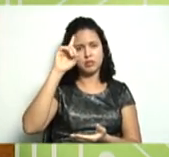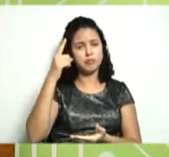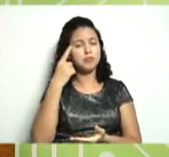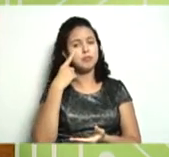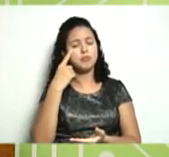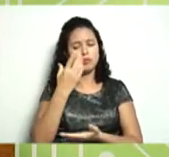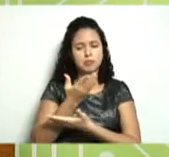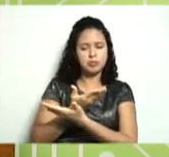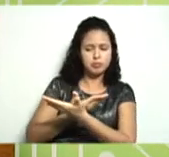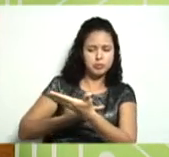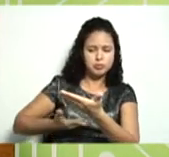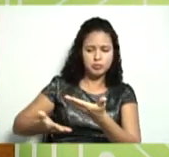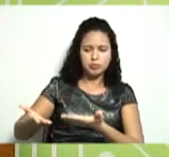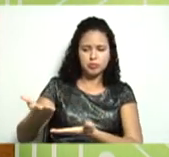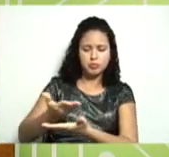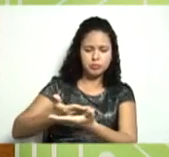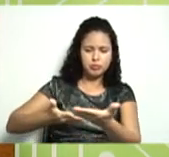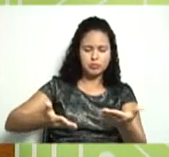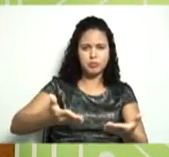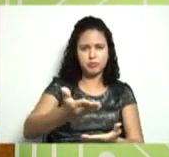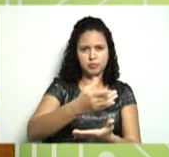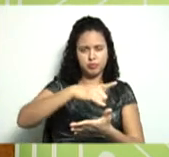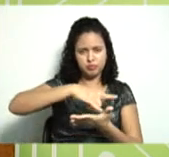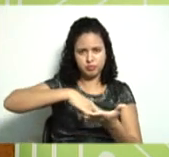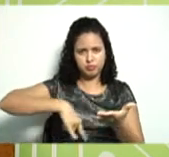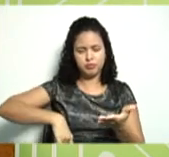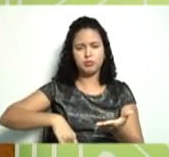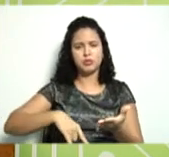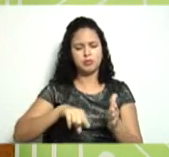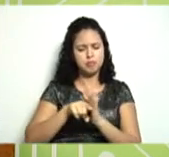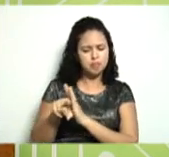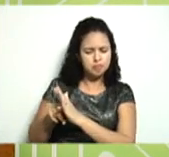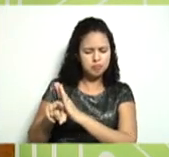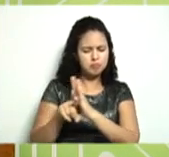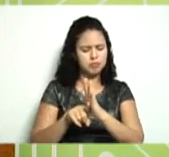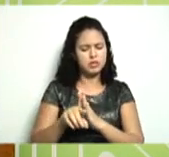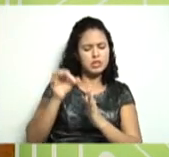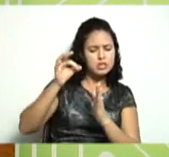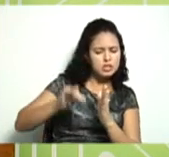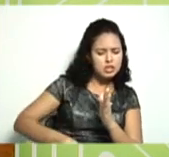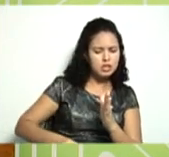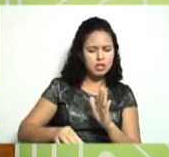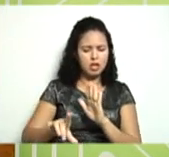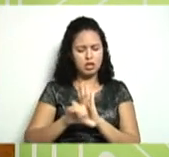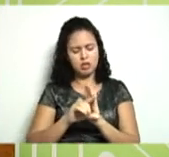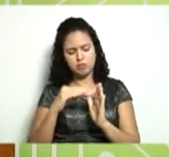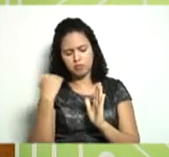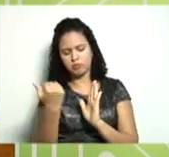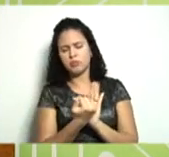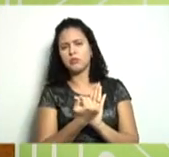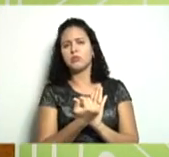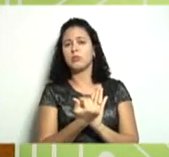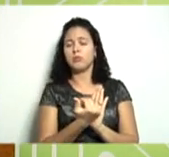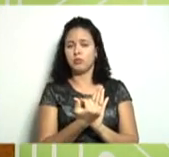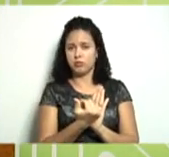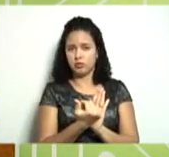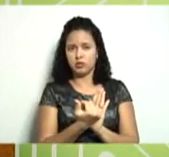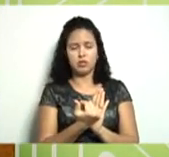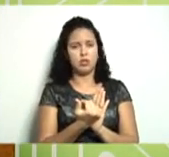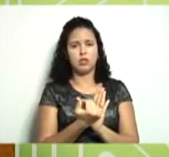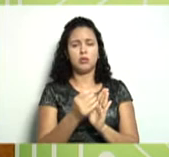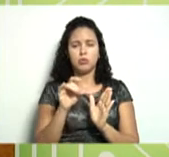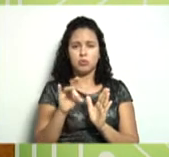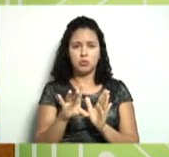circular essa documentação, para verificar se foi toda feita de acordo com a legislação. Gente, isso não é só dentro